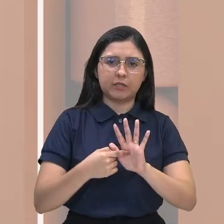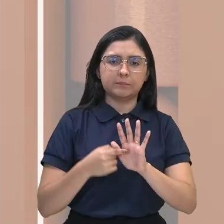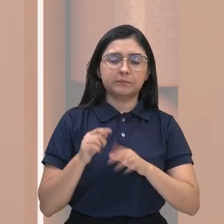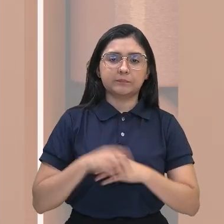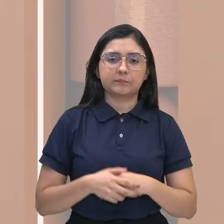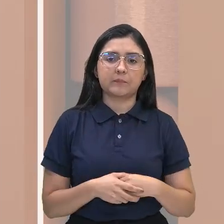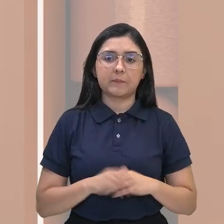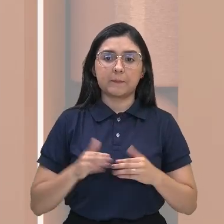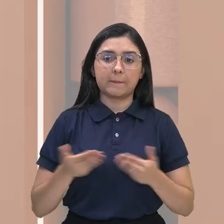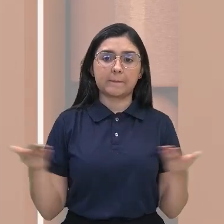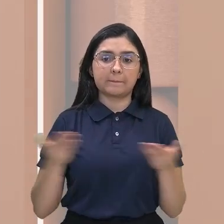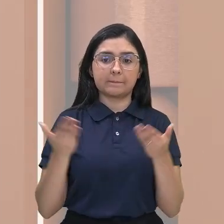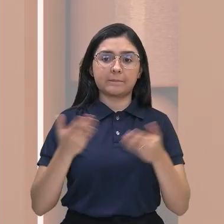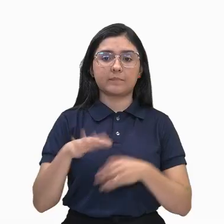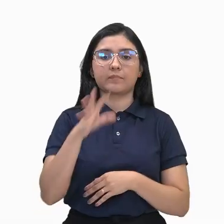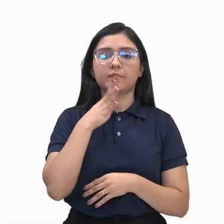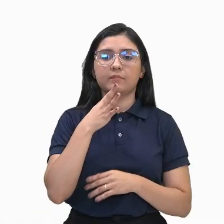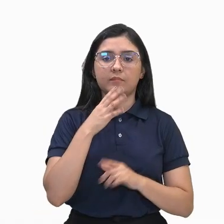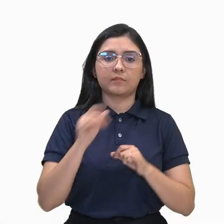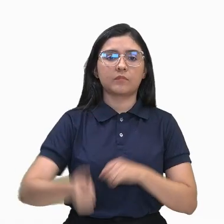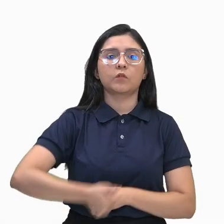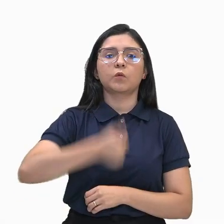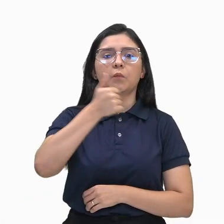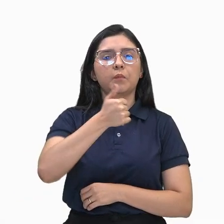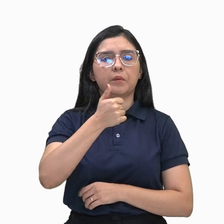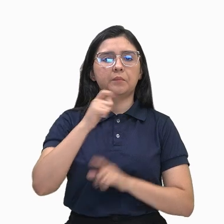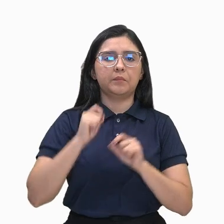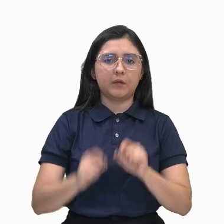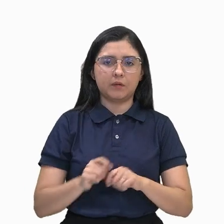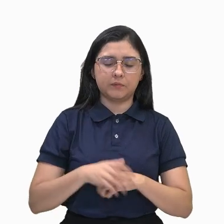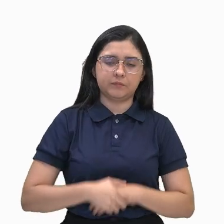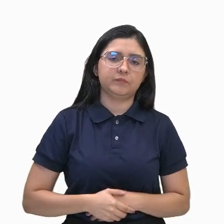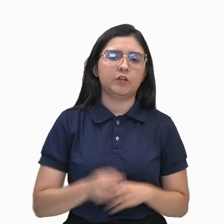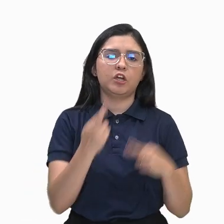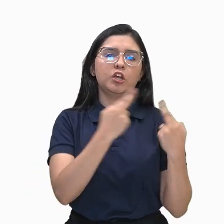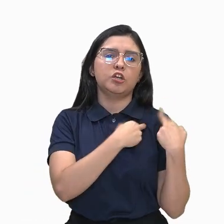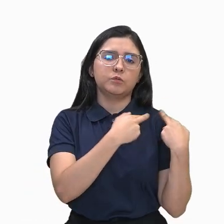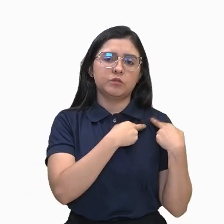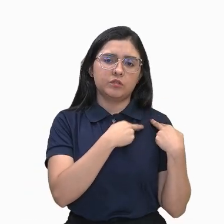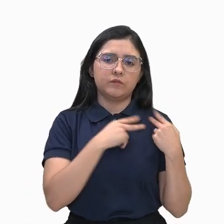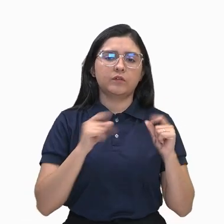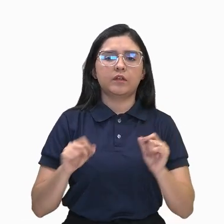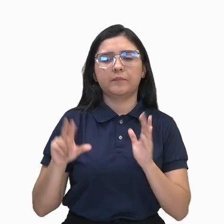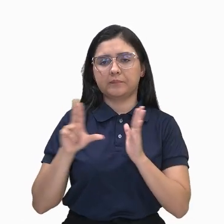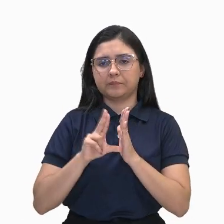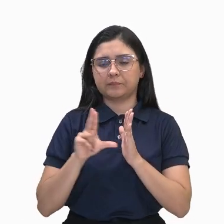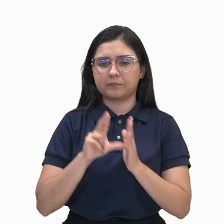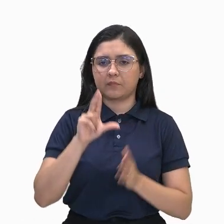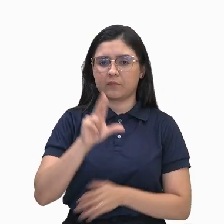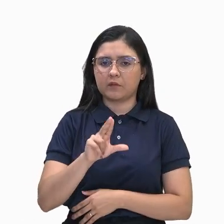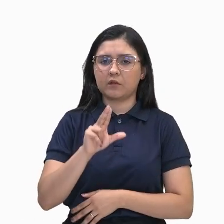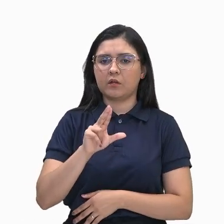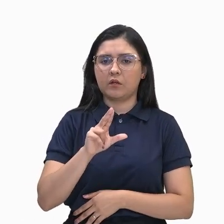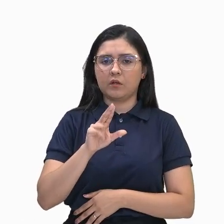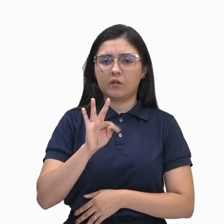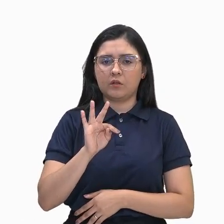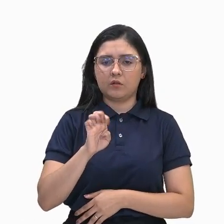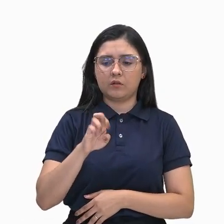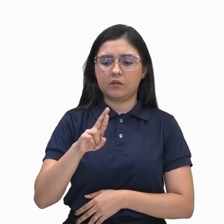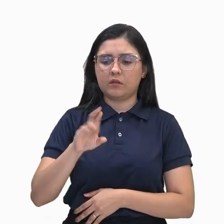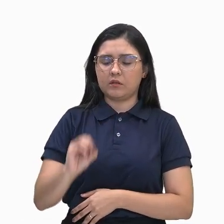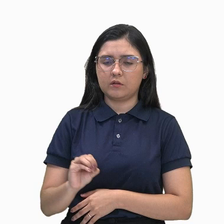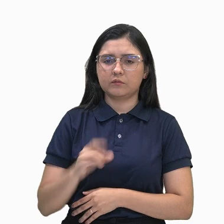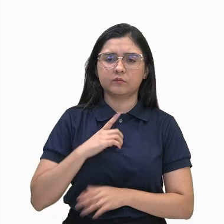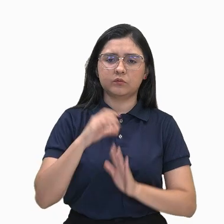então conhecer o primeiro reformador propriamente dito, o nosso Martinho Lutero, que lá